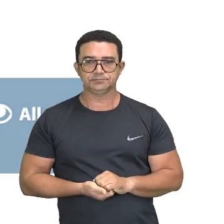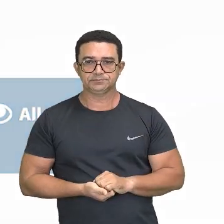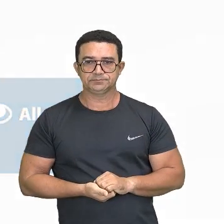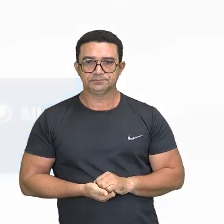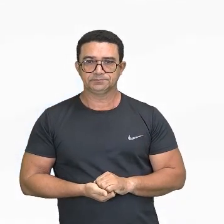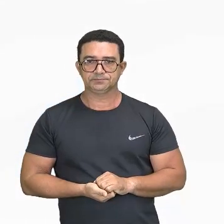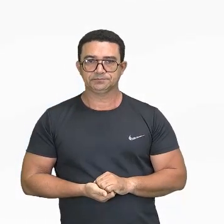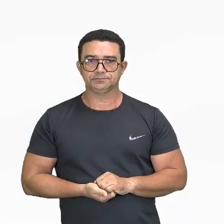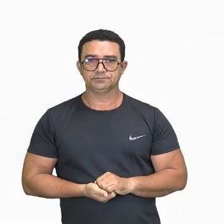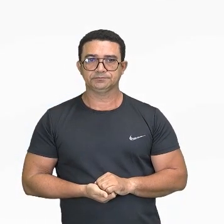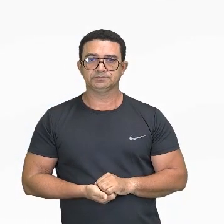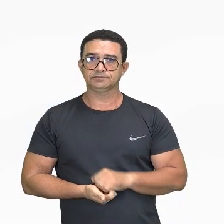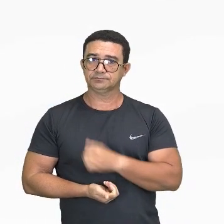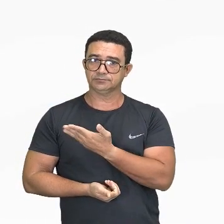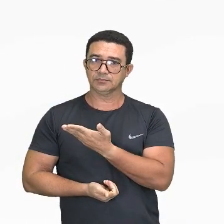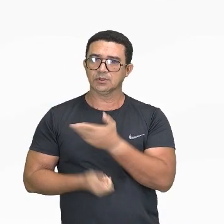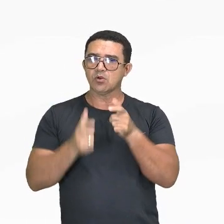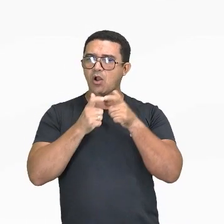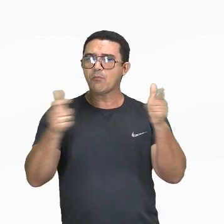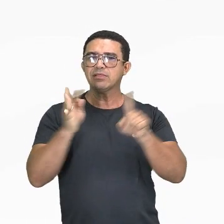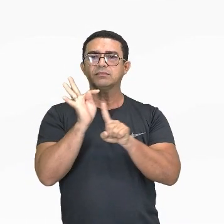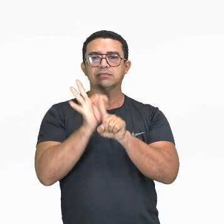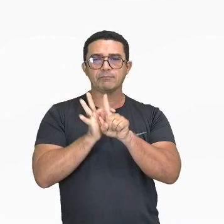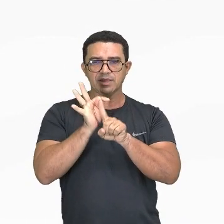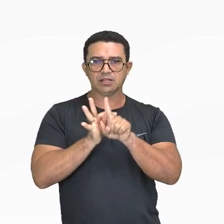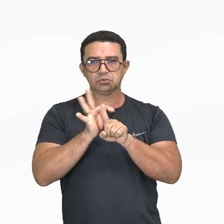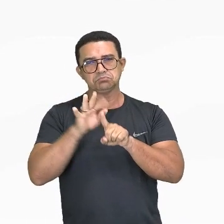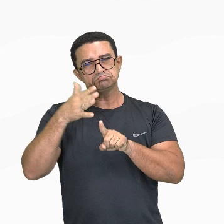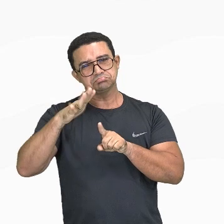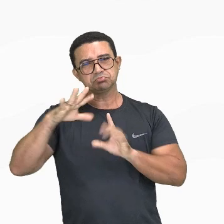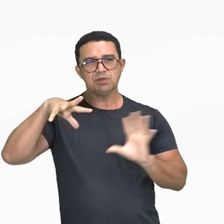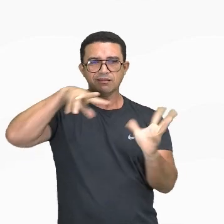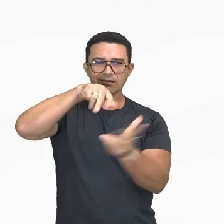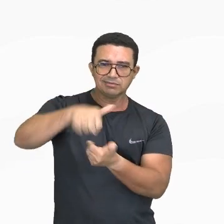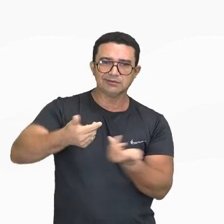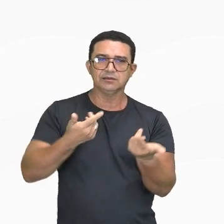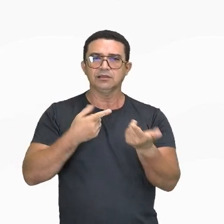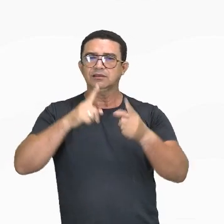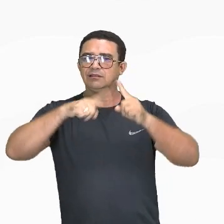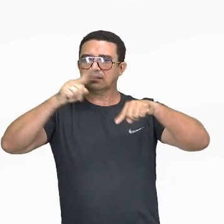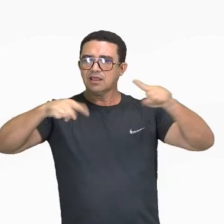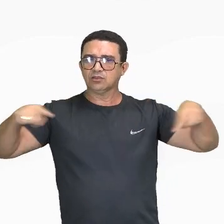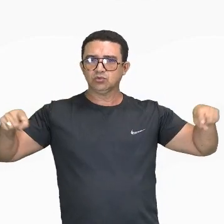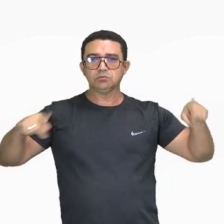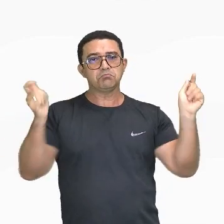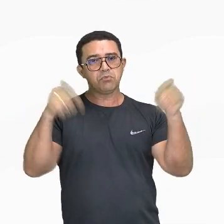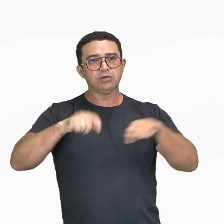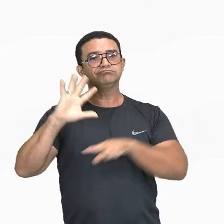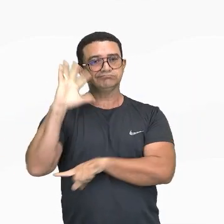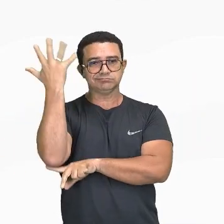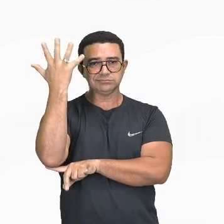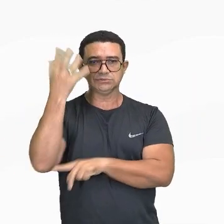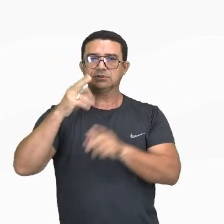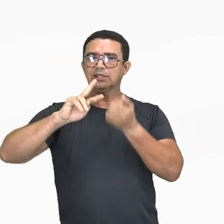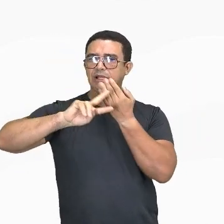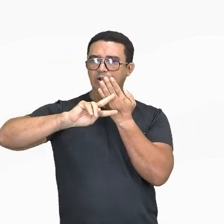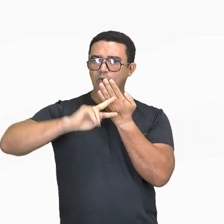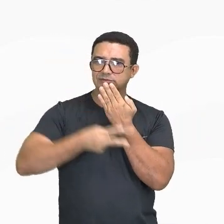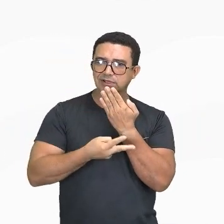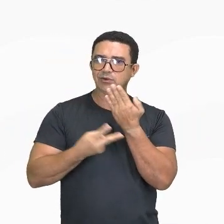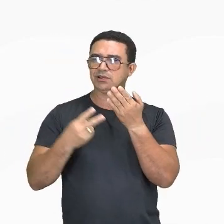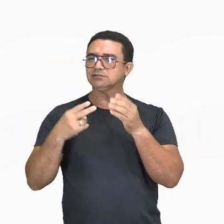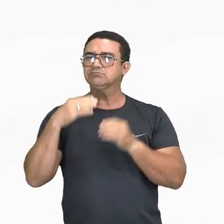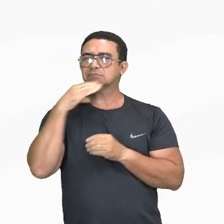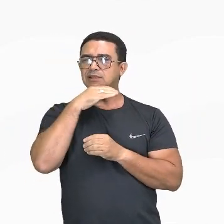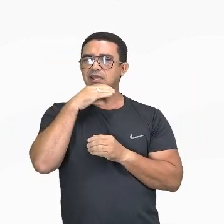ecossistemas. Acompanha com a gente aí. Com o aumento da temperatura média do planeta, várias alterações podem ocorrer. As consequências do